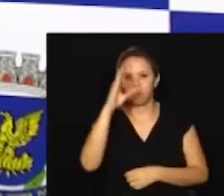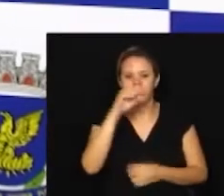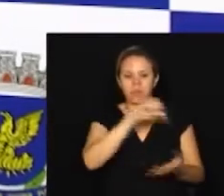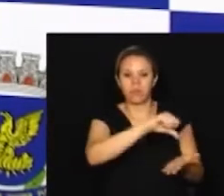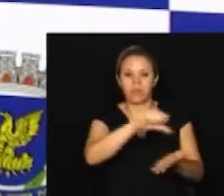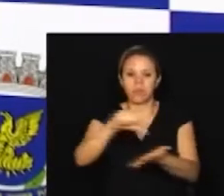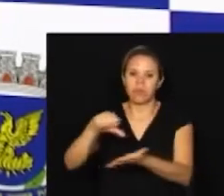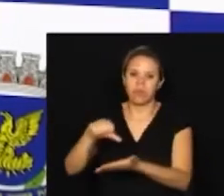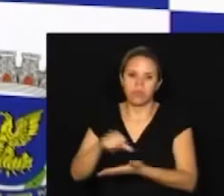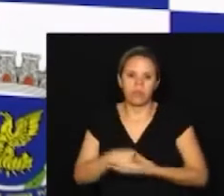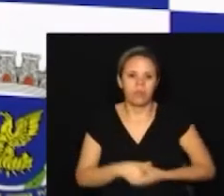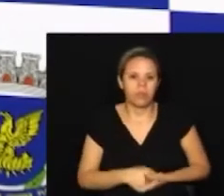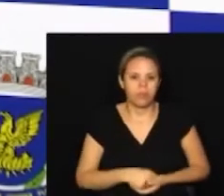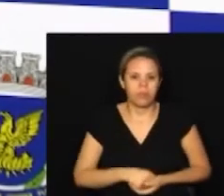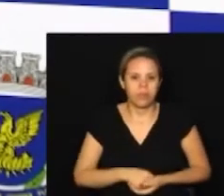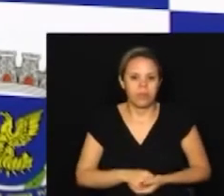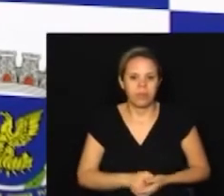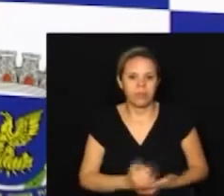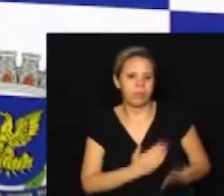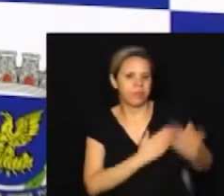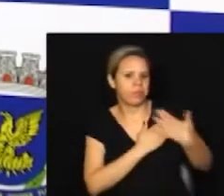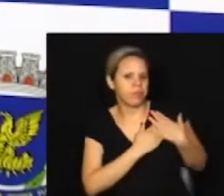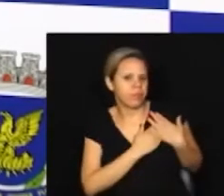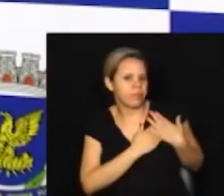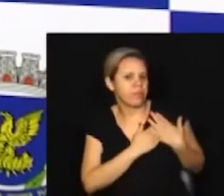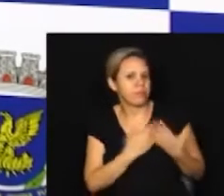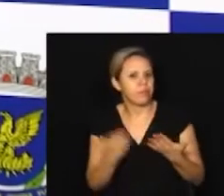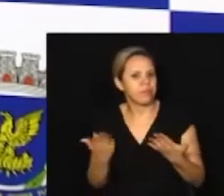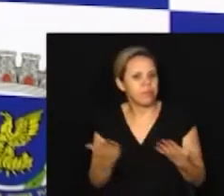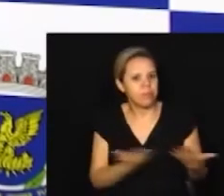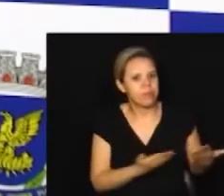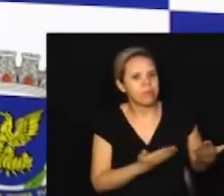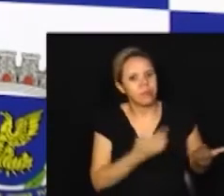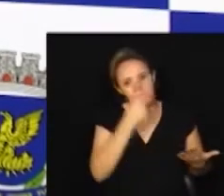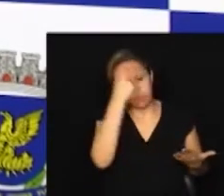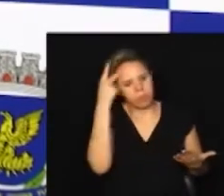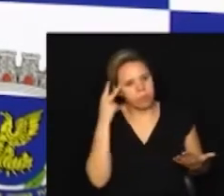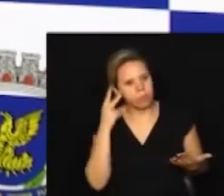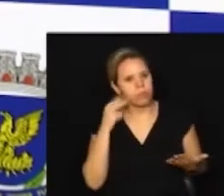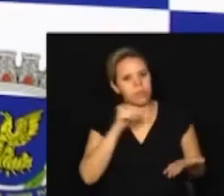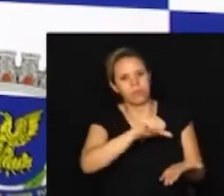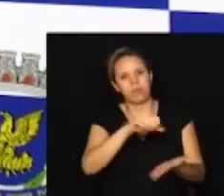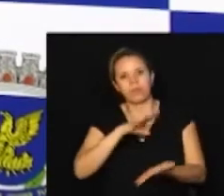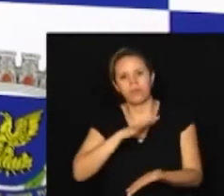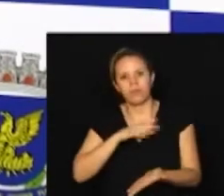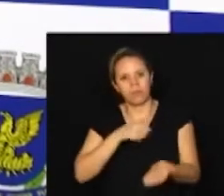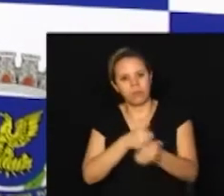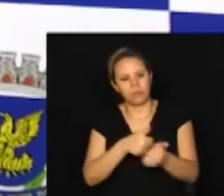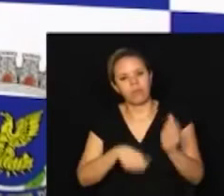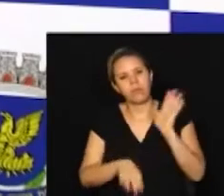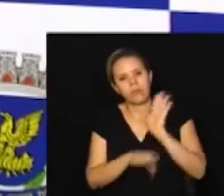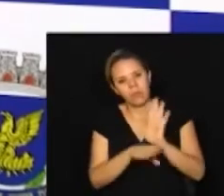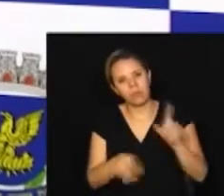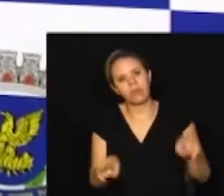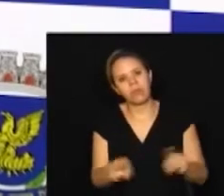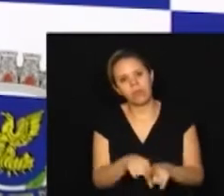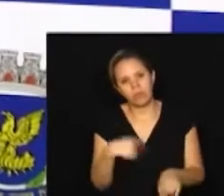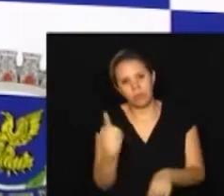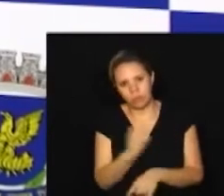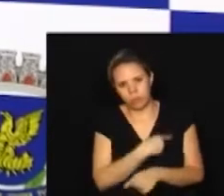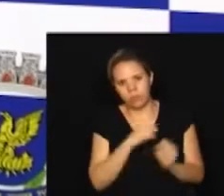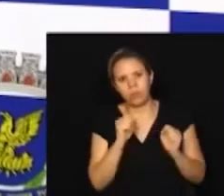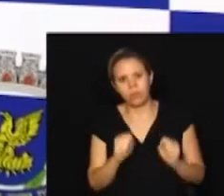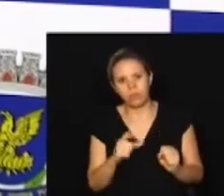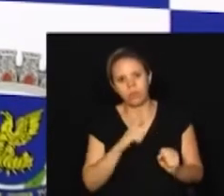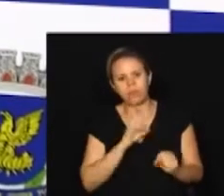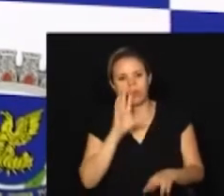região, né? A AME recebeu muitos pacientes da região, o que nos ajudou também, porque nós podemos ter